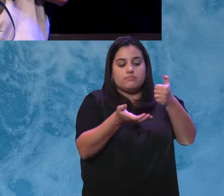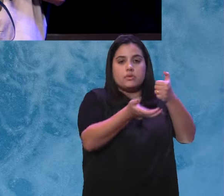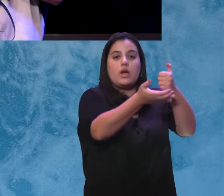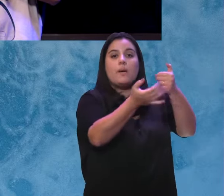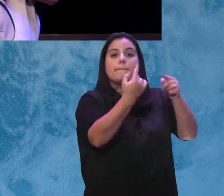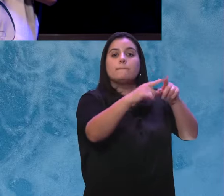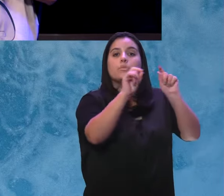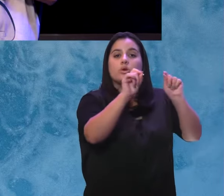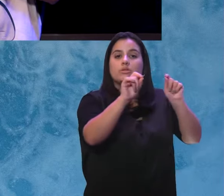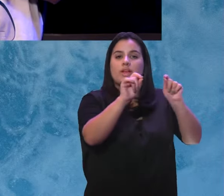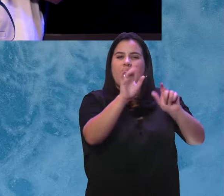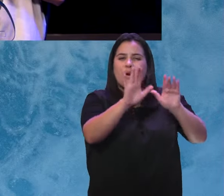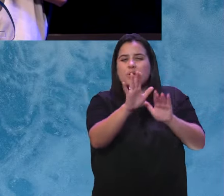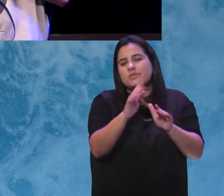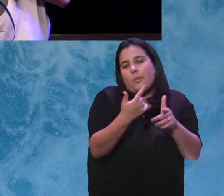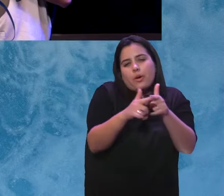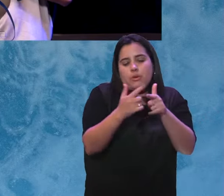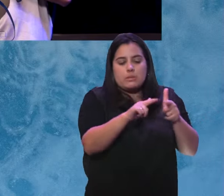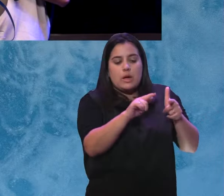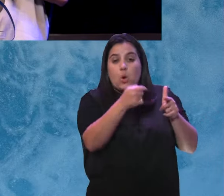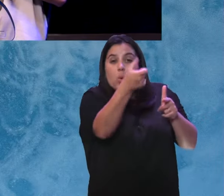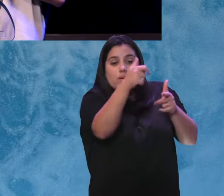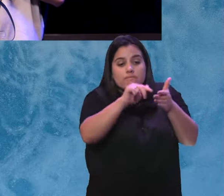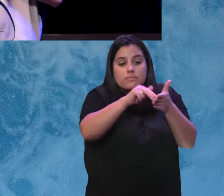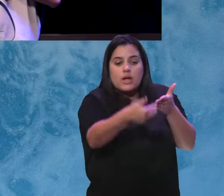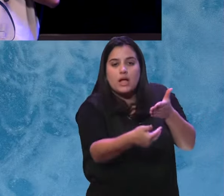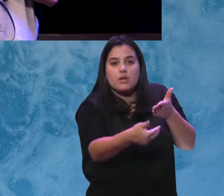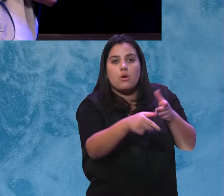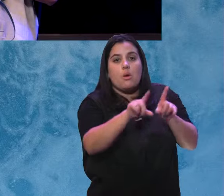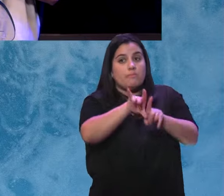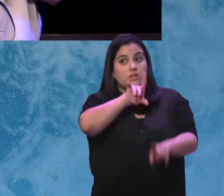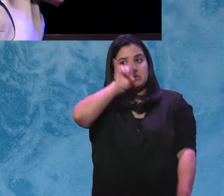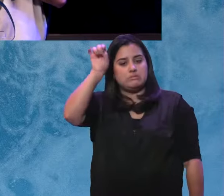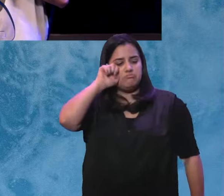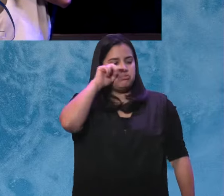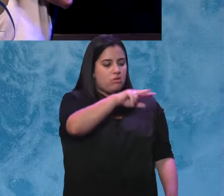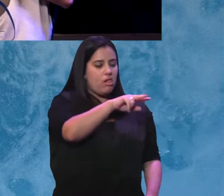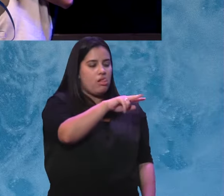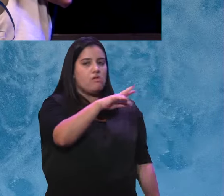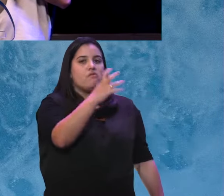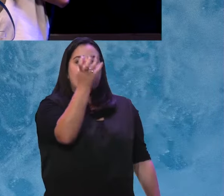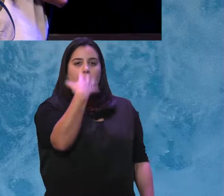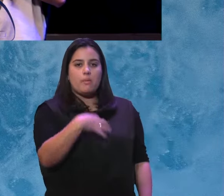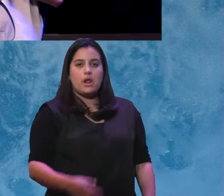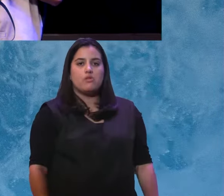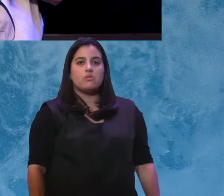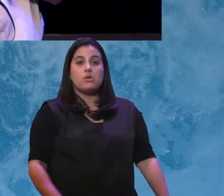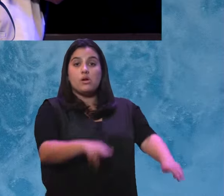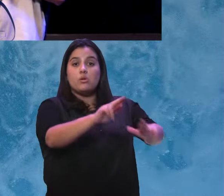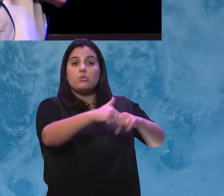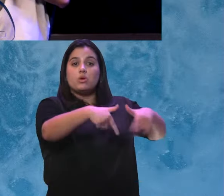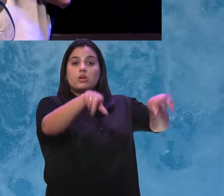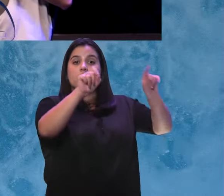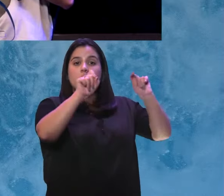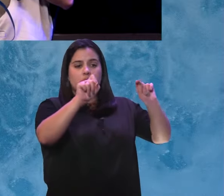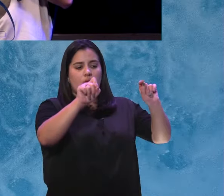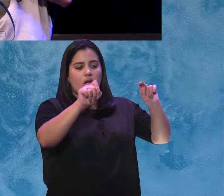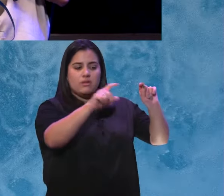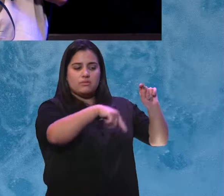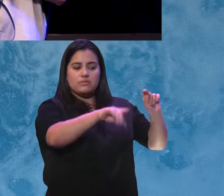haviam tropeçado. A ira do Senhor se acendeu contra Uzá, por esse ato de irreverência. Por isso